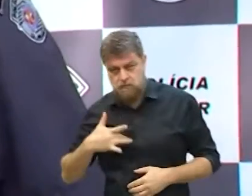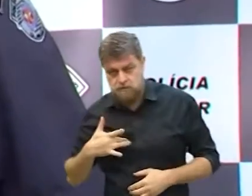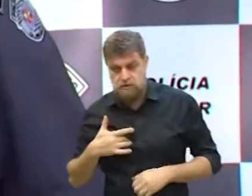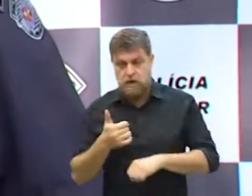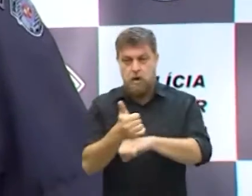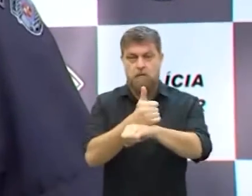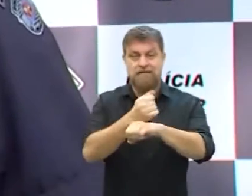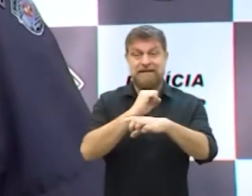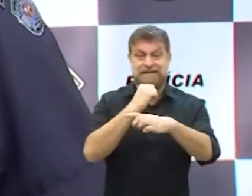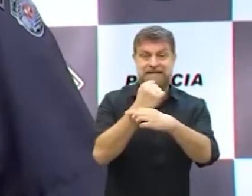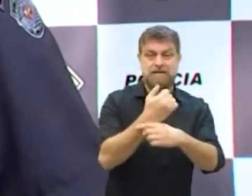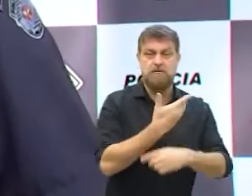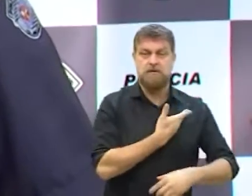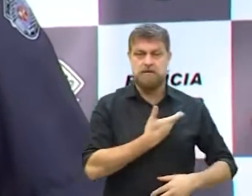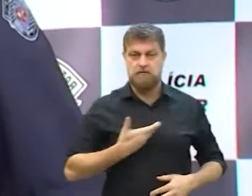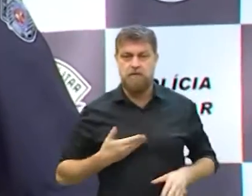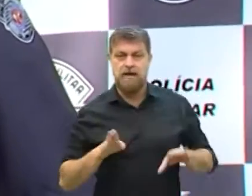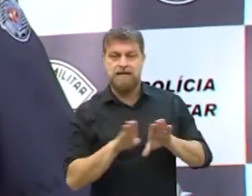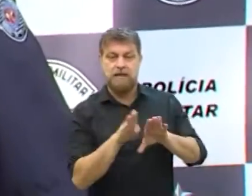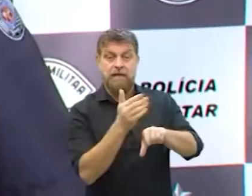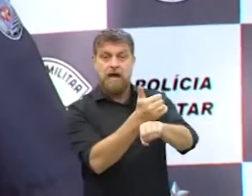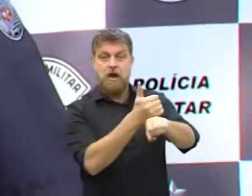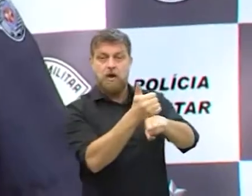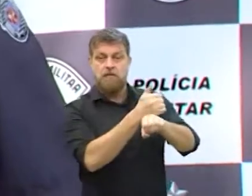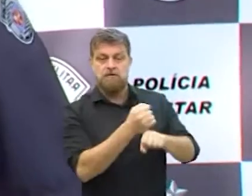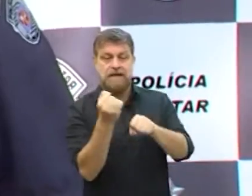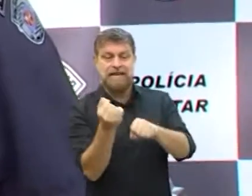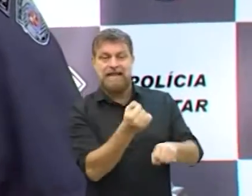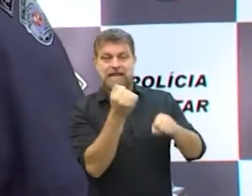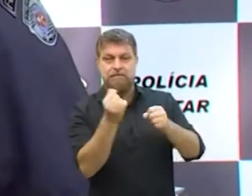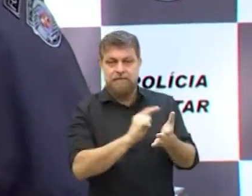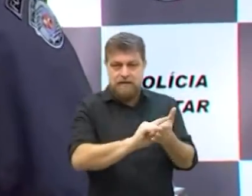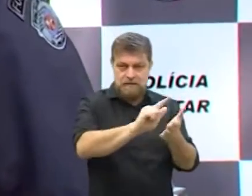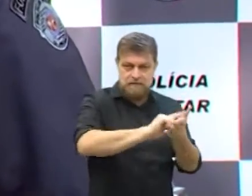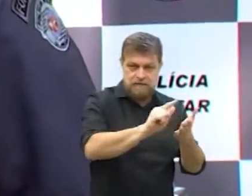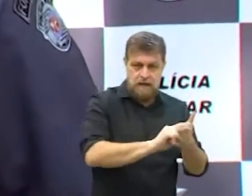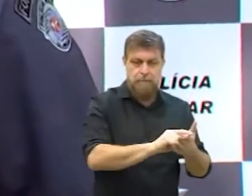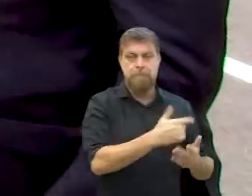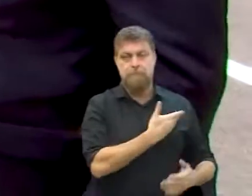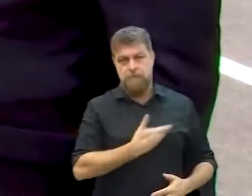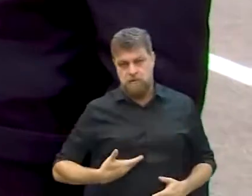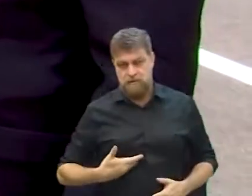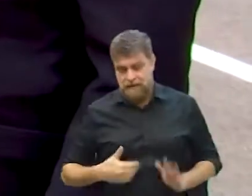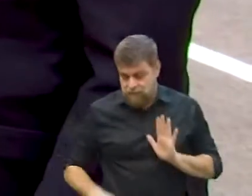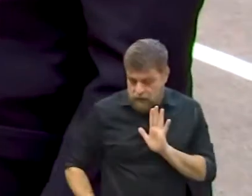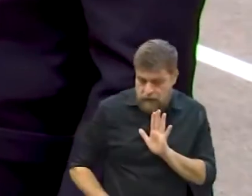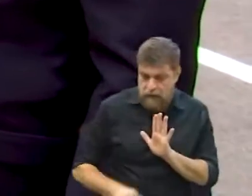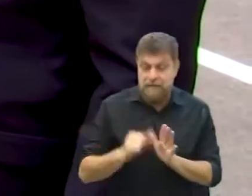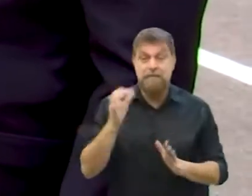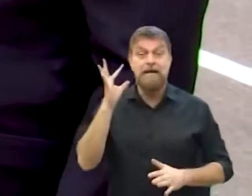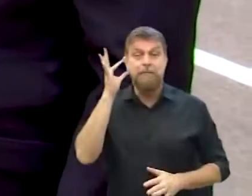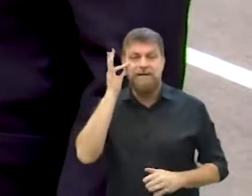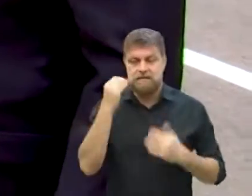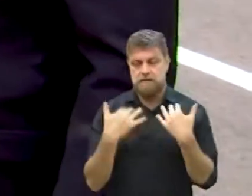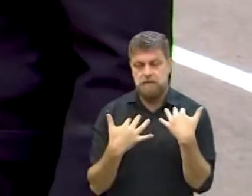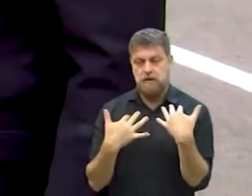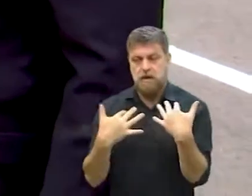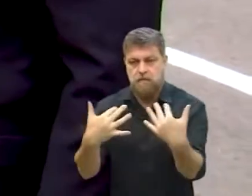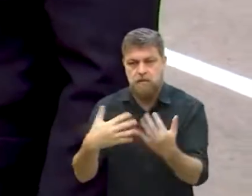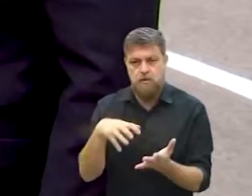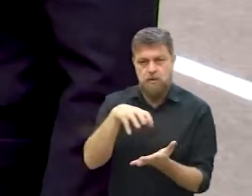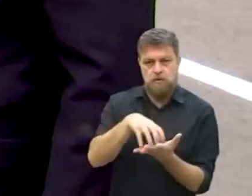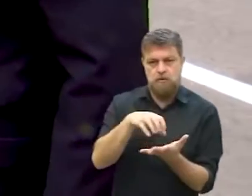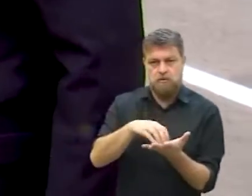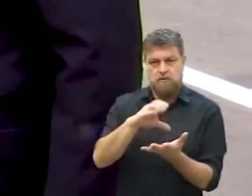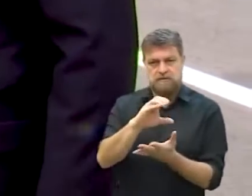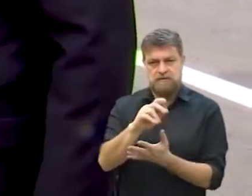de saúde, os profissionais de segurança pública e profissionais também da limpeza pública. Essa foi a primeira solenidade